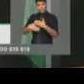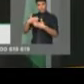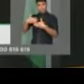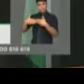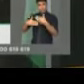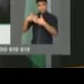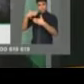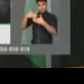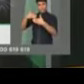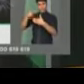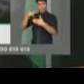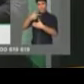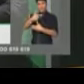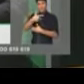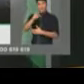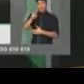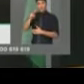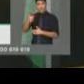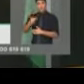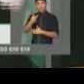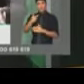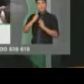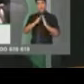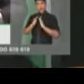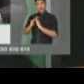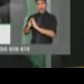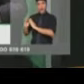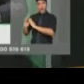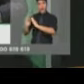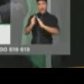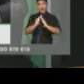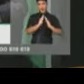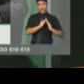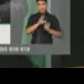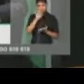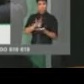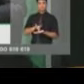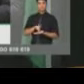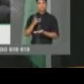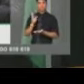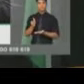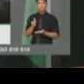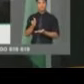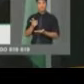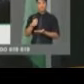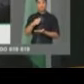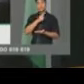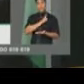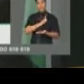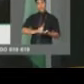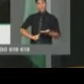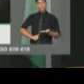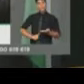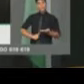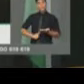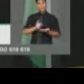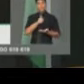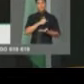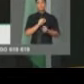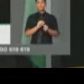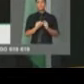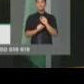condomínio com mais de 2.000 casas consolidadas. E o governo simplesmente, por